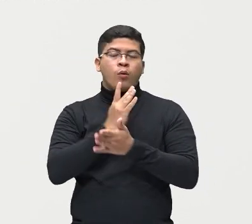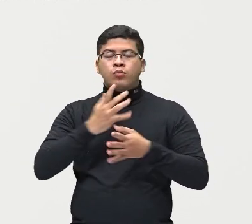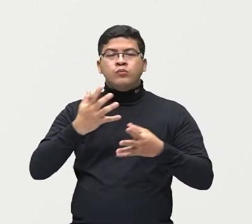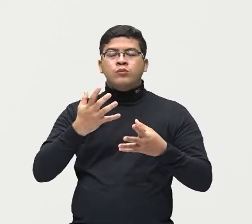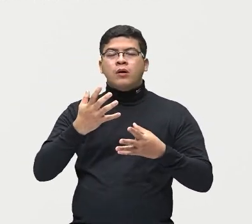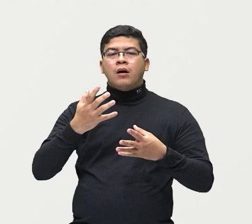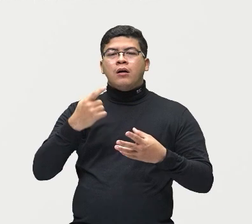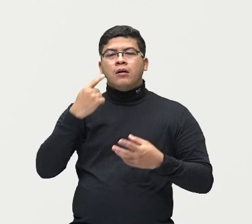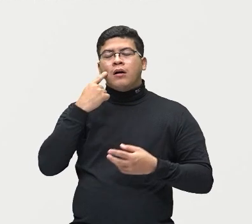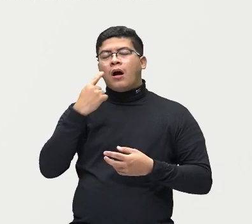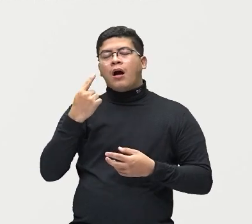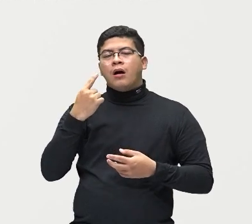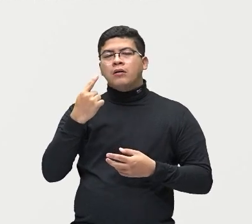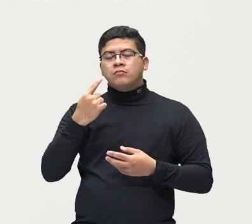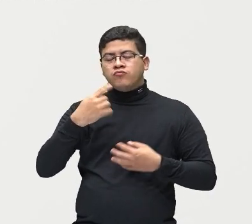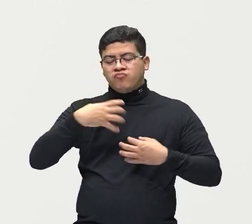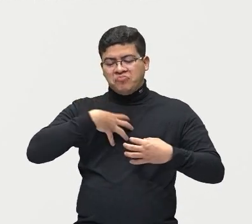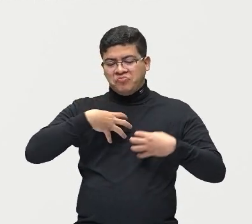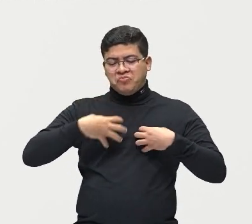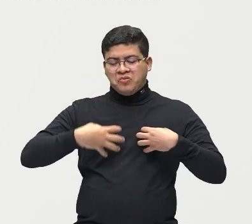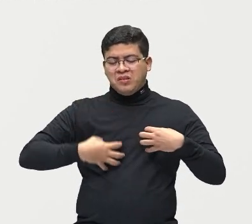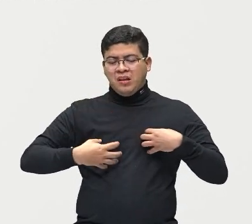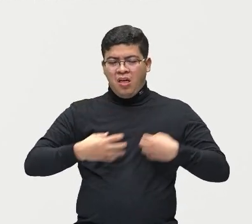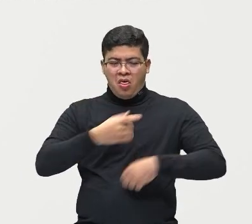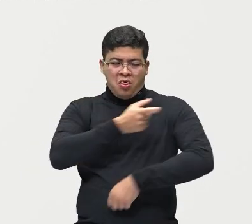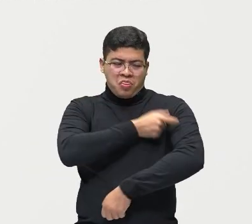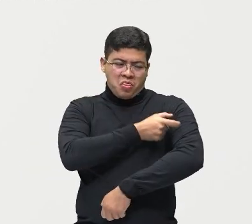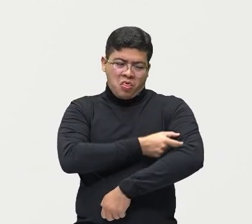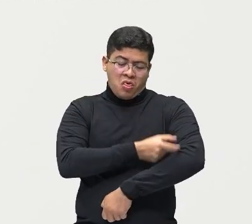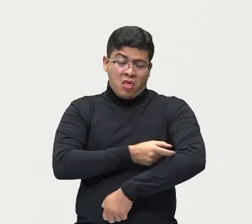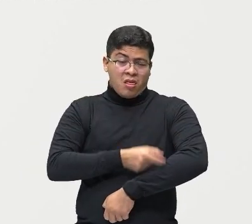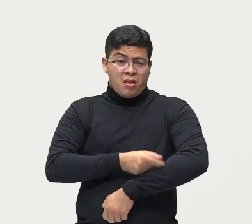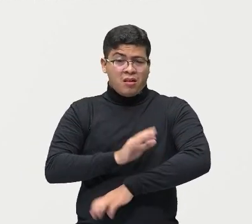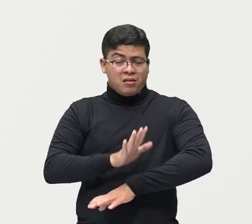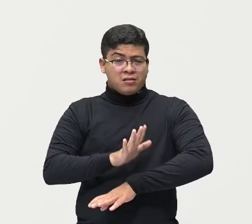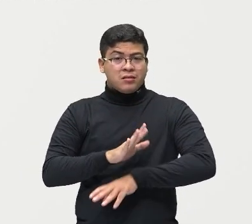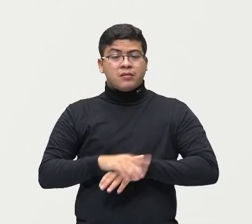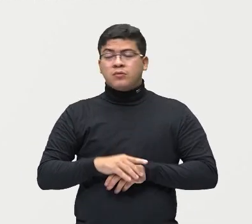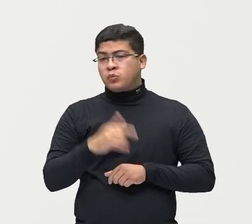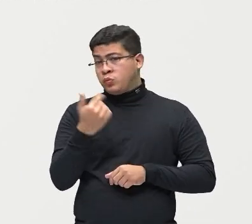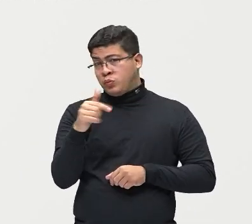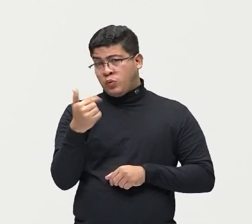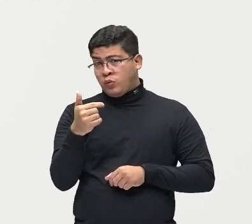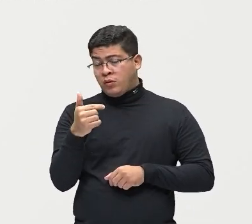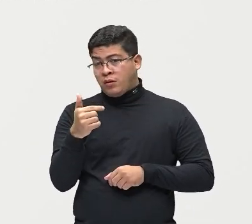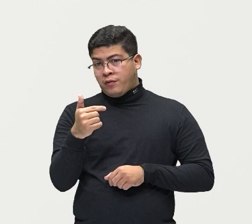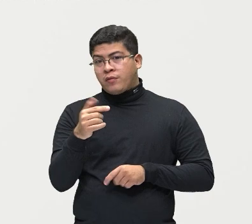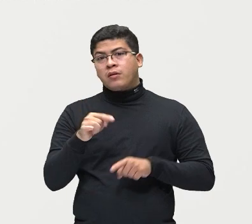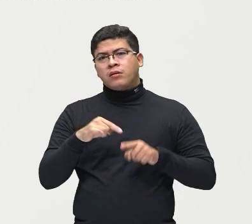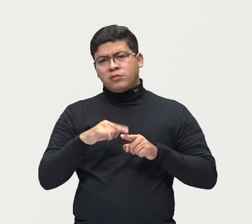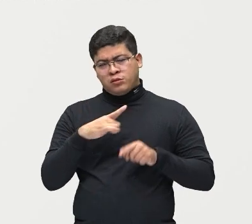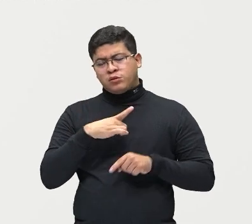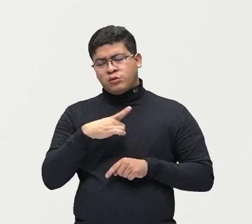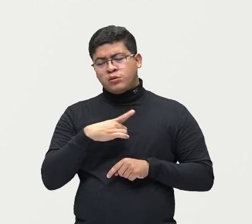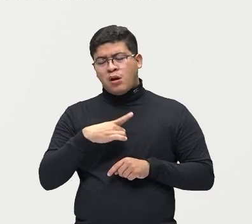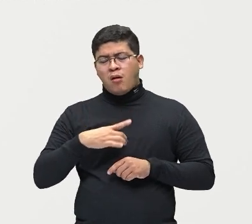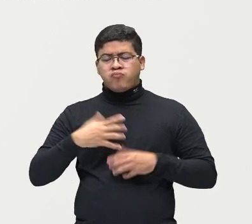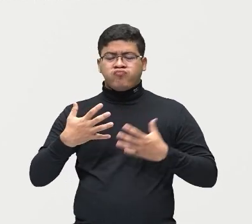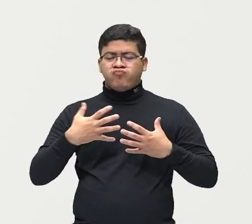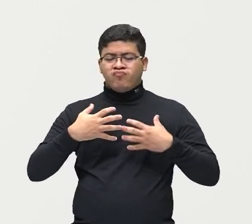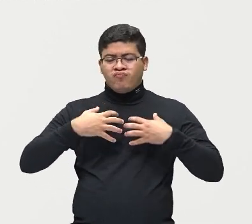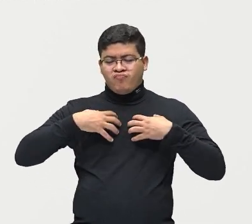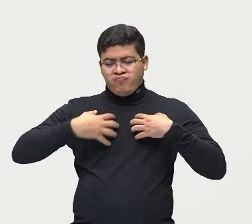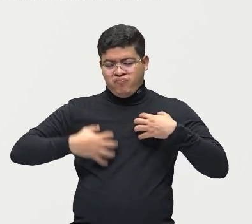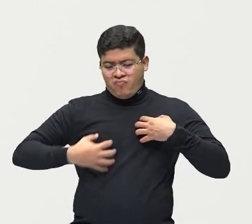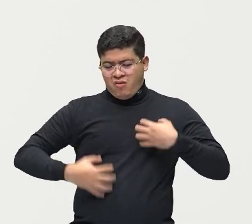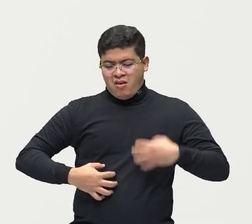a infecção da varíola completa. Ele teve uma infecção, porém com sintomas mais leves. Tá, então a gente